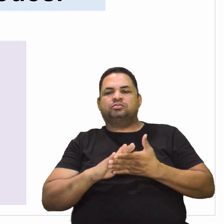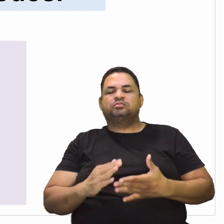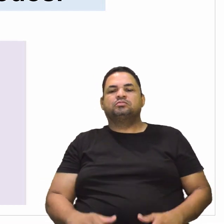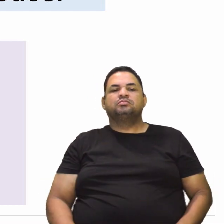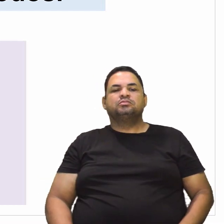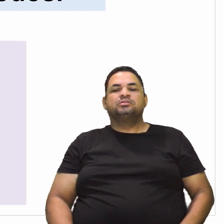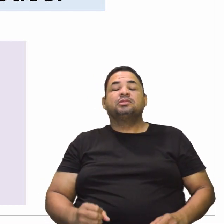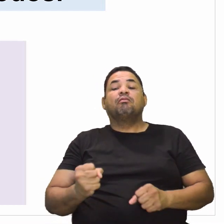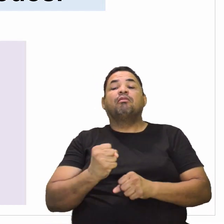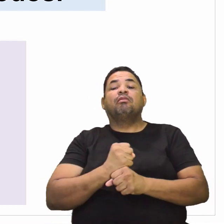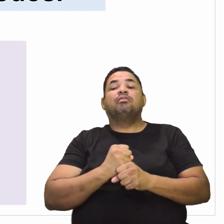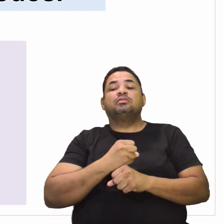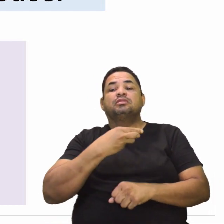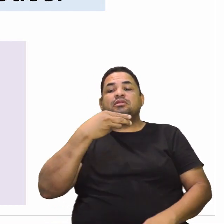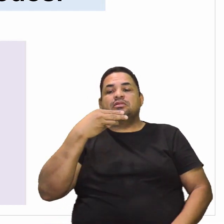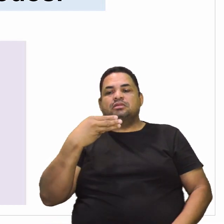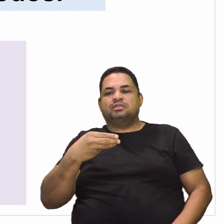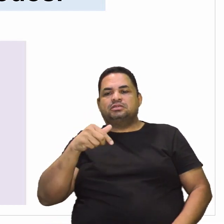ano?